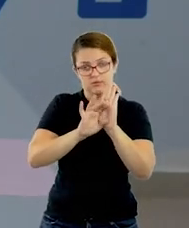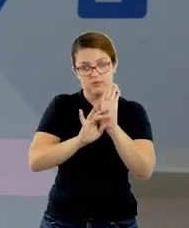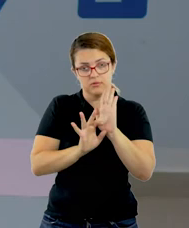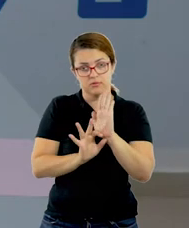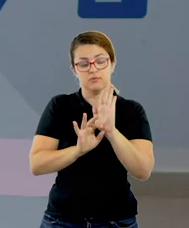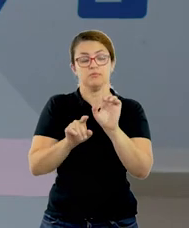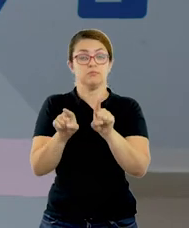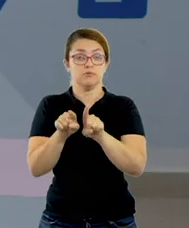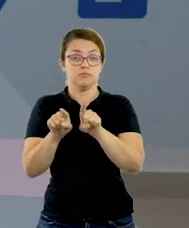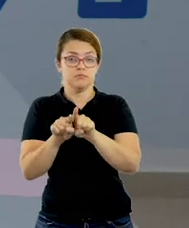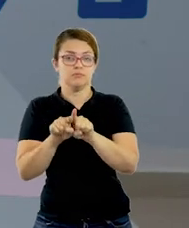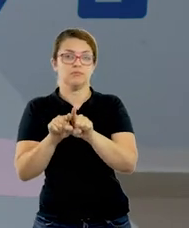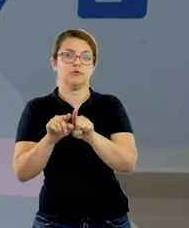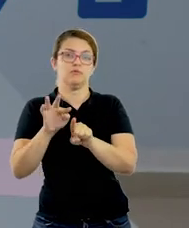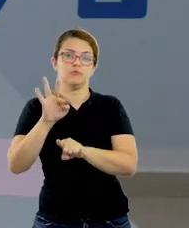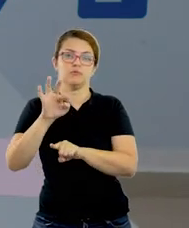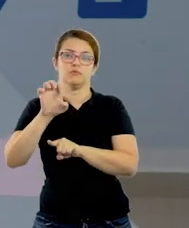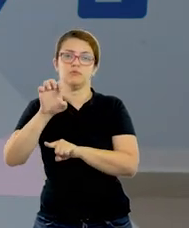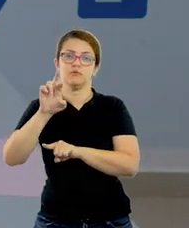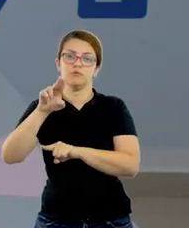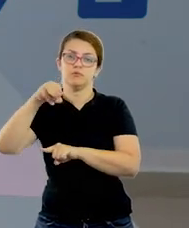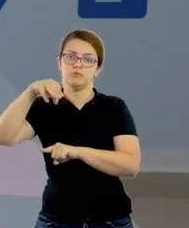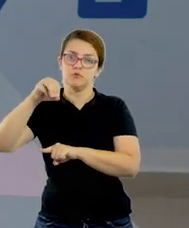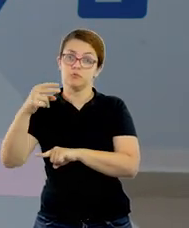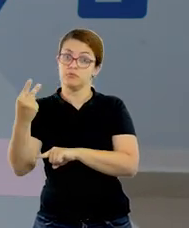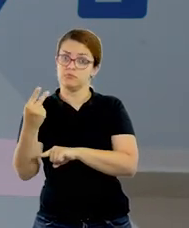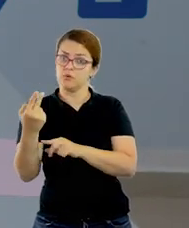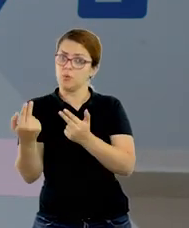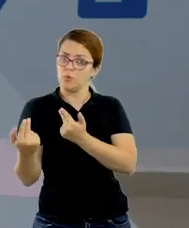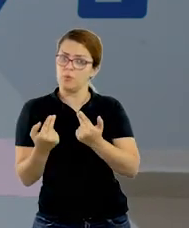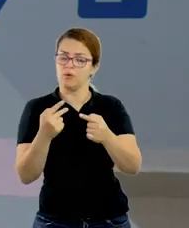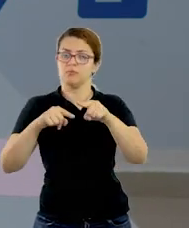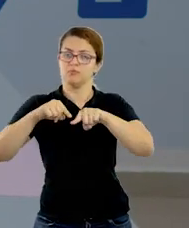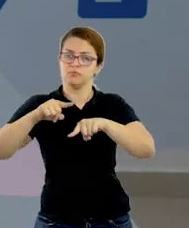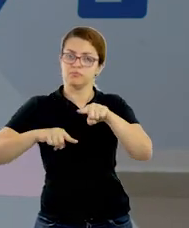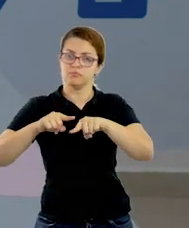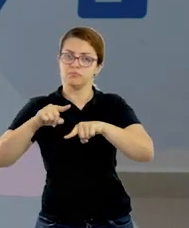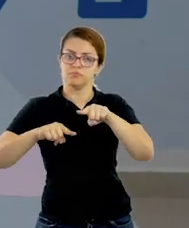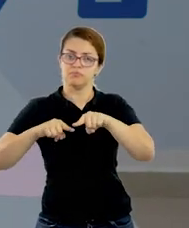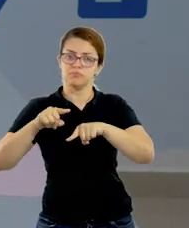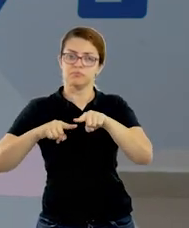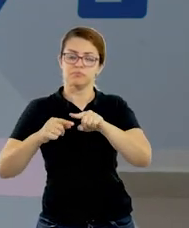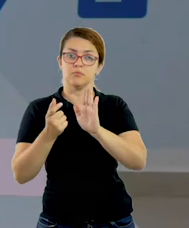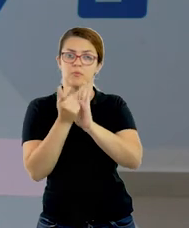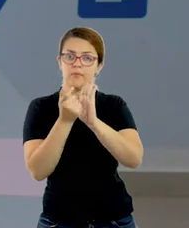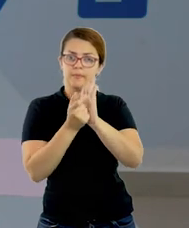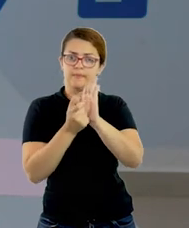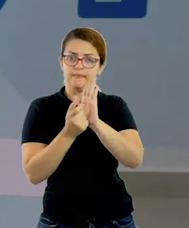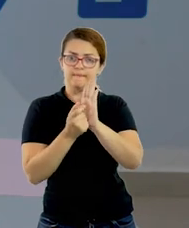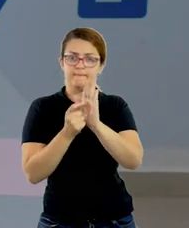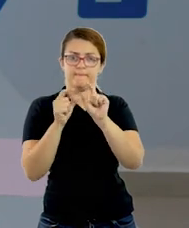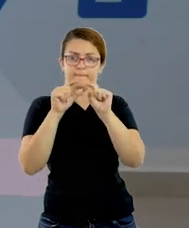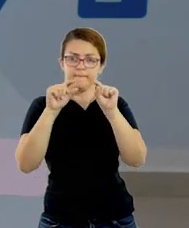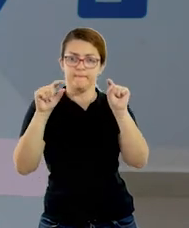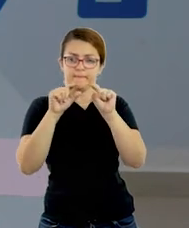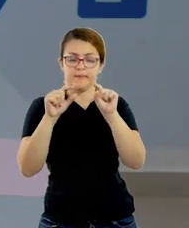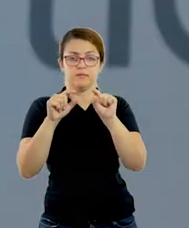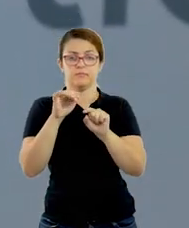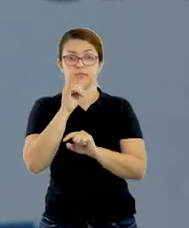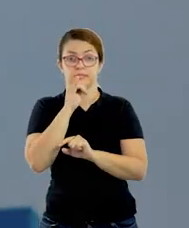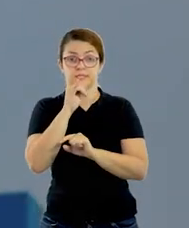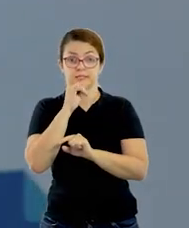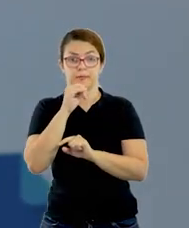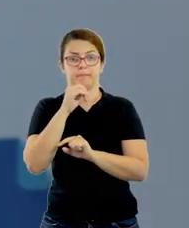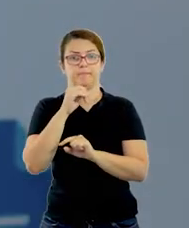raia já termo dois também pode utilizar os mesmos produtos ou procurar produtos de escrita mais complexa